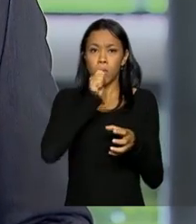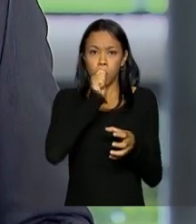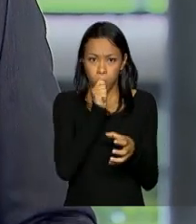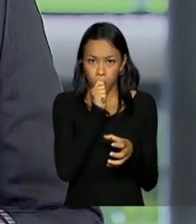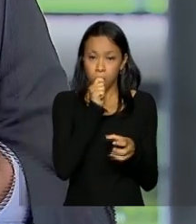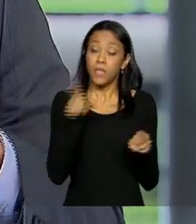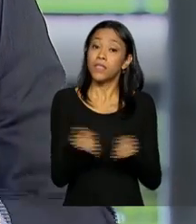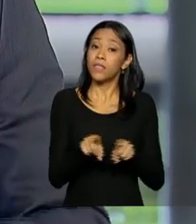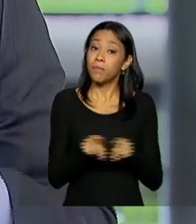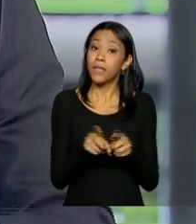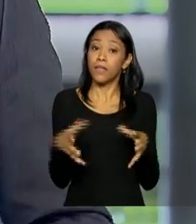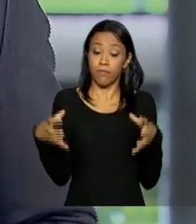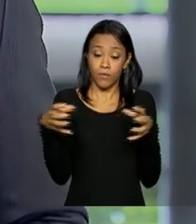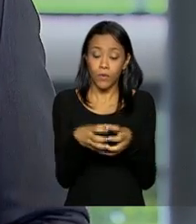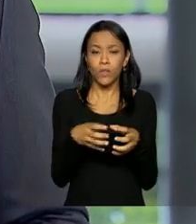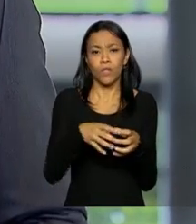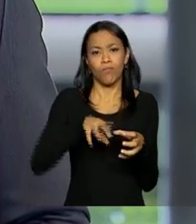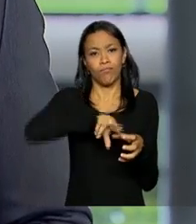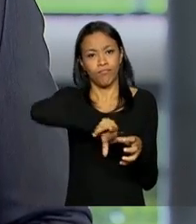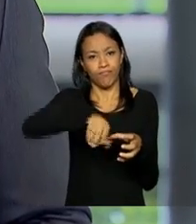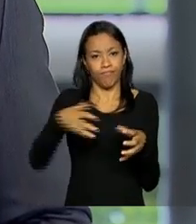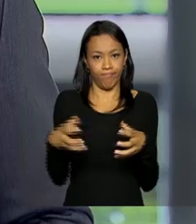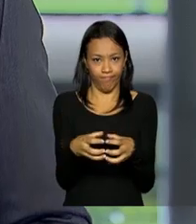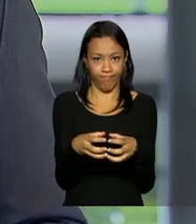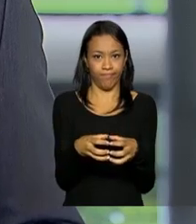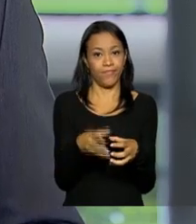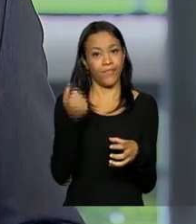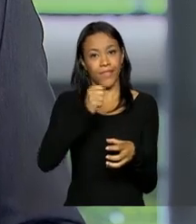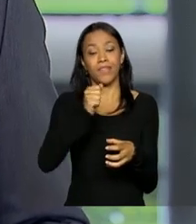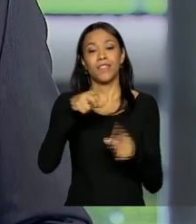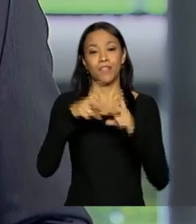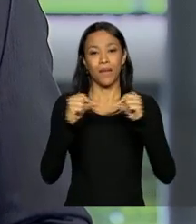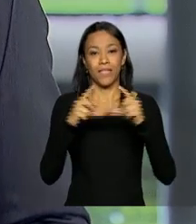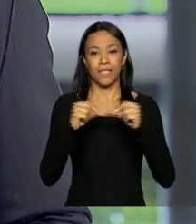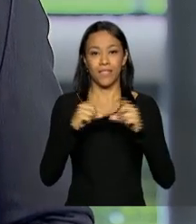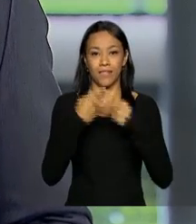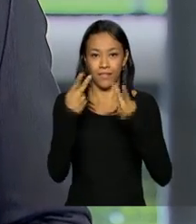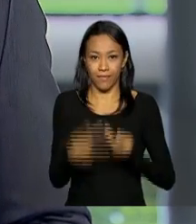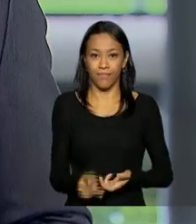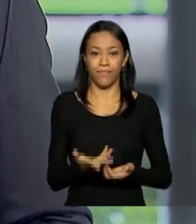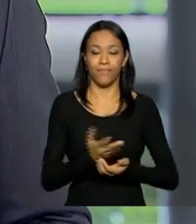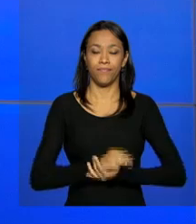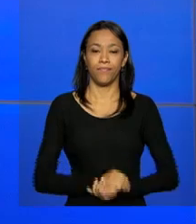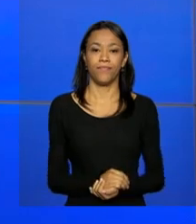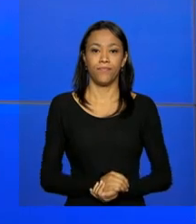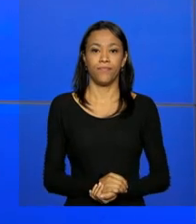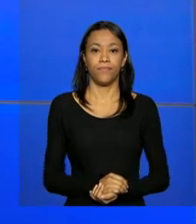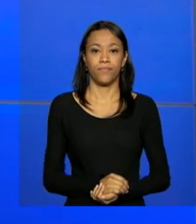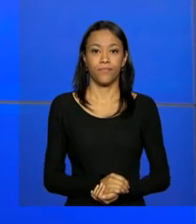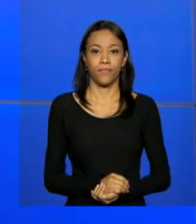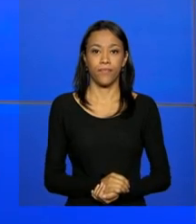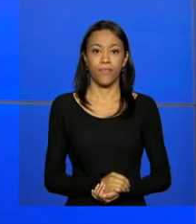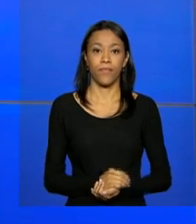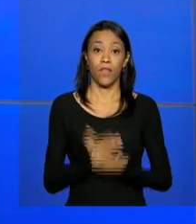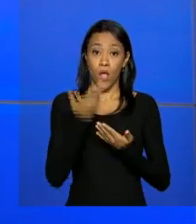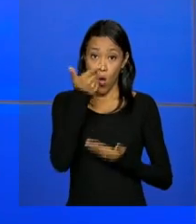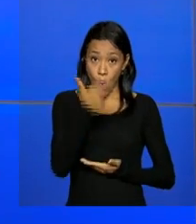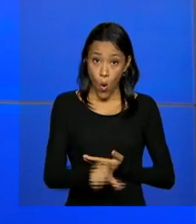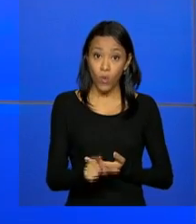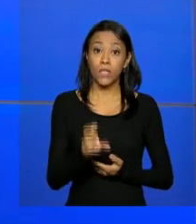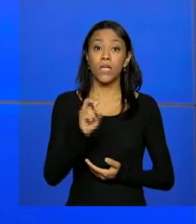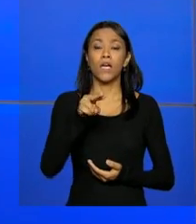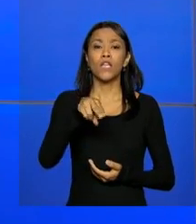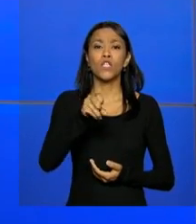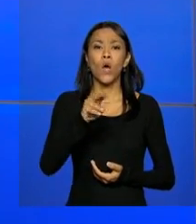entidades de desenvolvimento do esporte de Brasília Leandro Alarcon nota divulgada pela